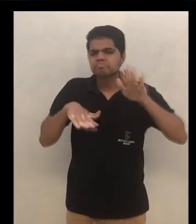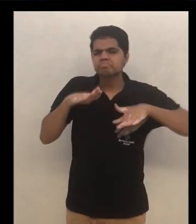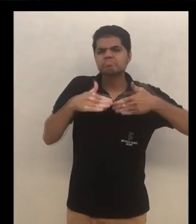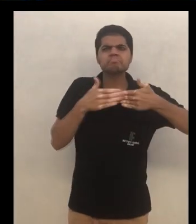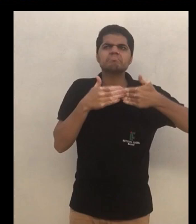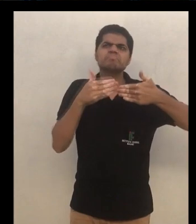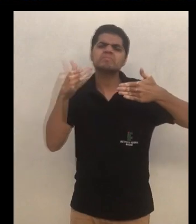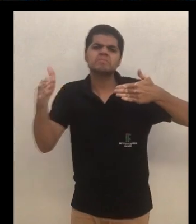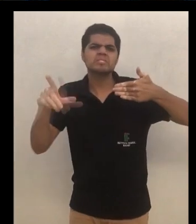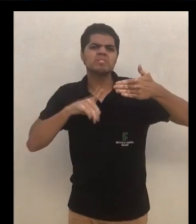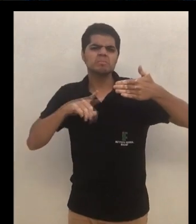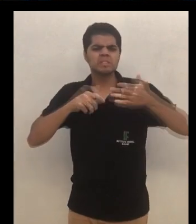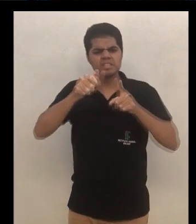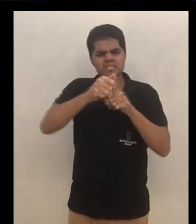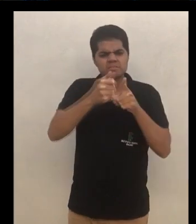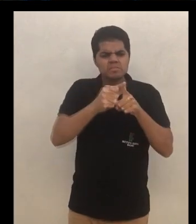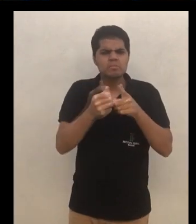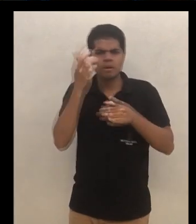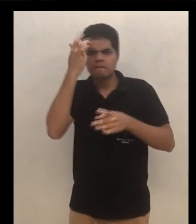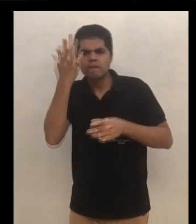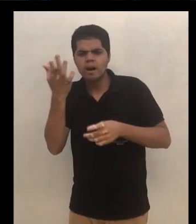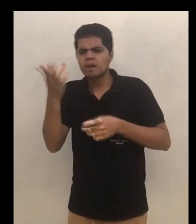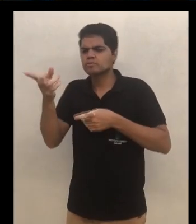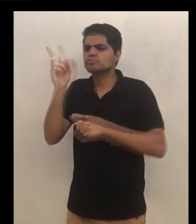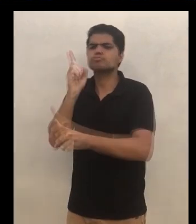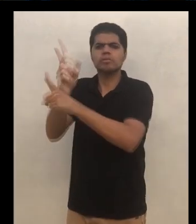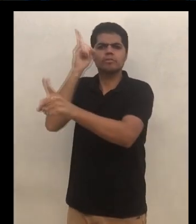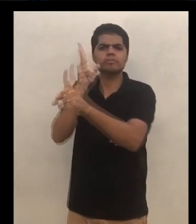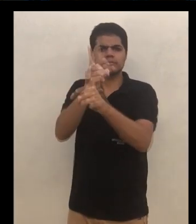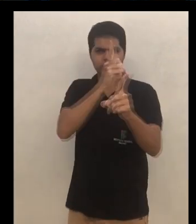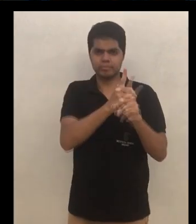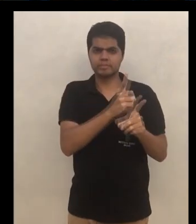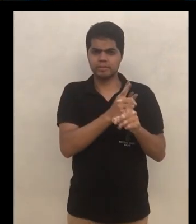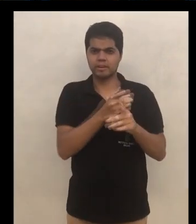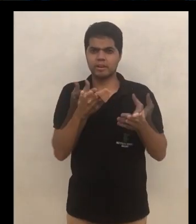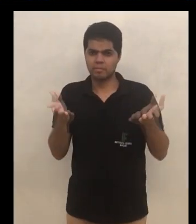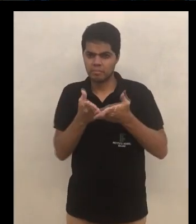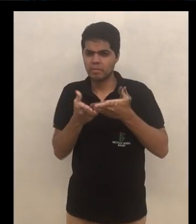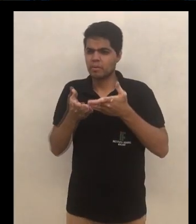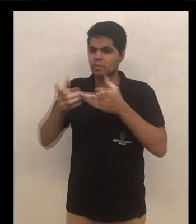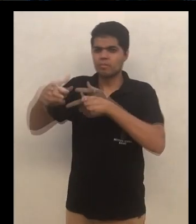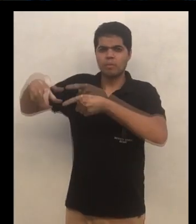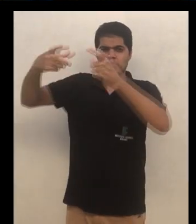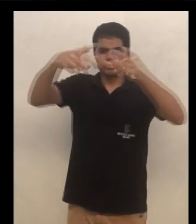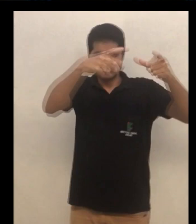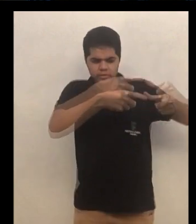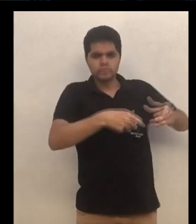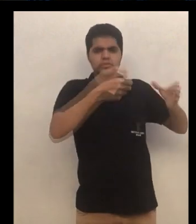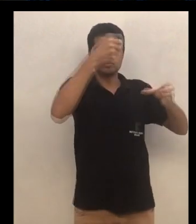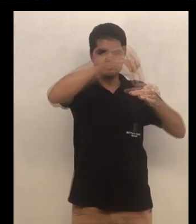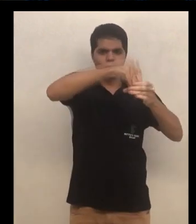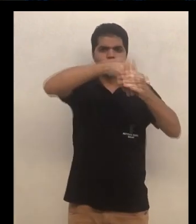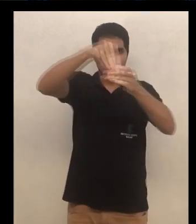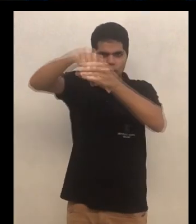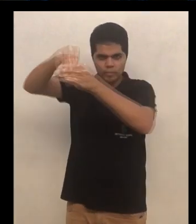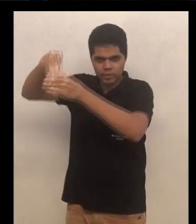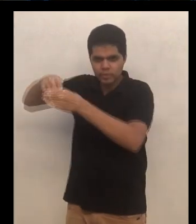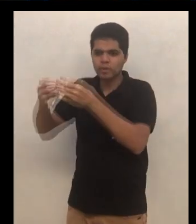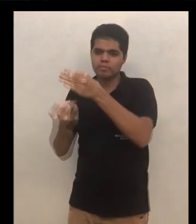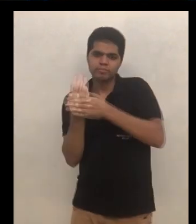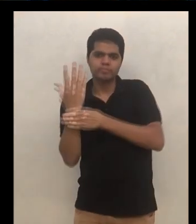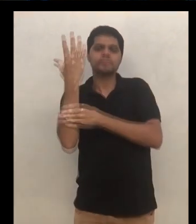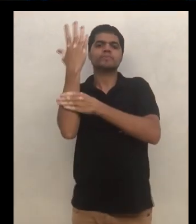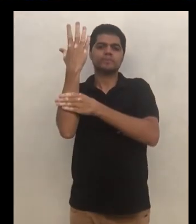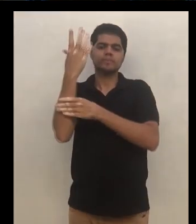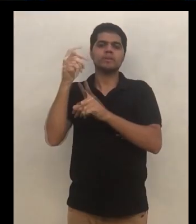acho que daqui a um tempo a gente já vai ter esse milho com mais facilidade. Muitas pessoas da região já estão plantando, né, o milho crioulo e tudo. Mas tem o sorgo,